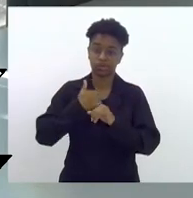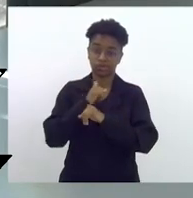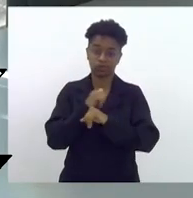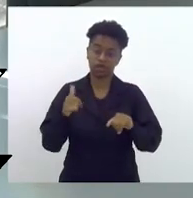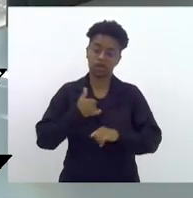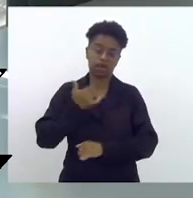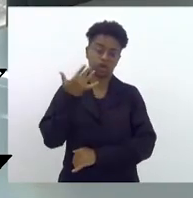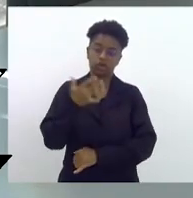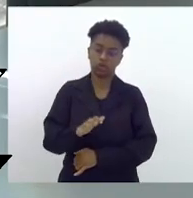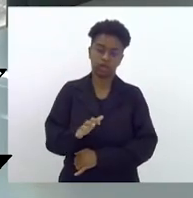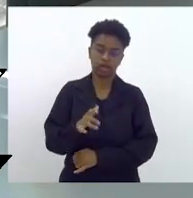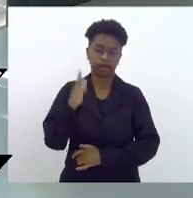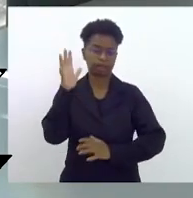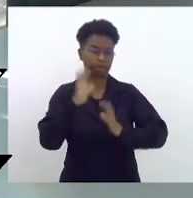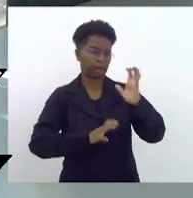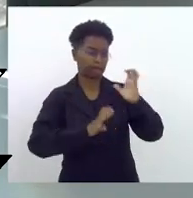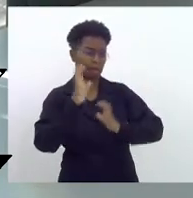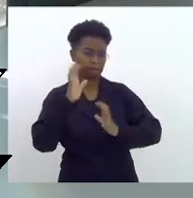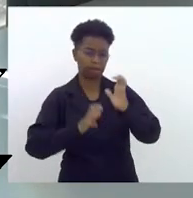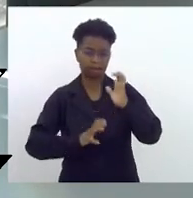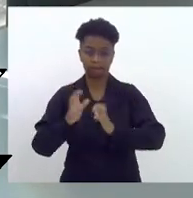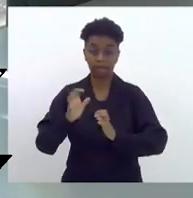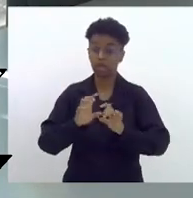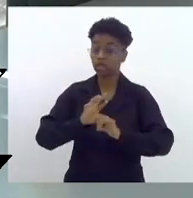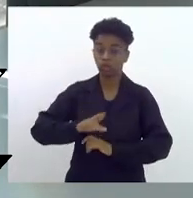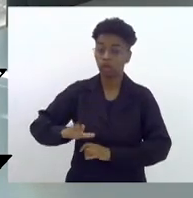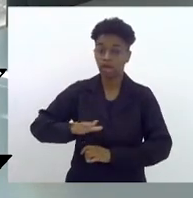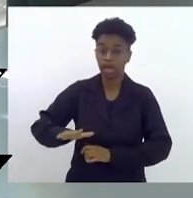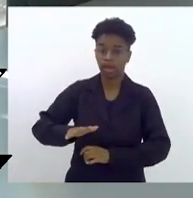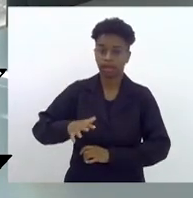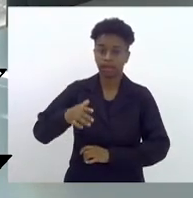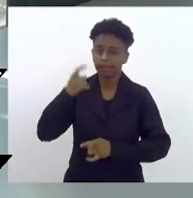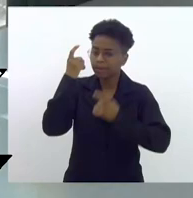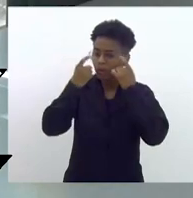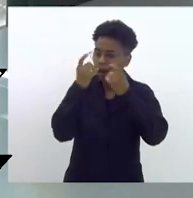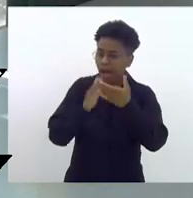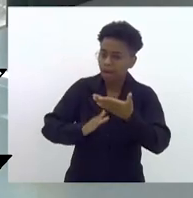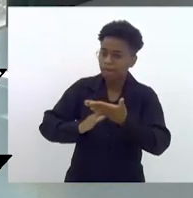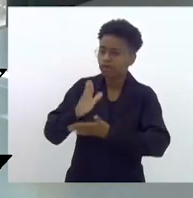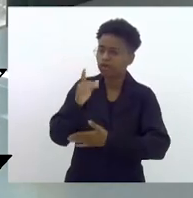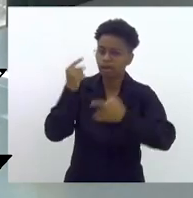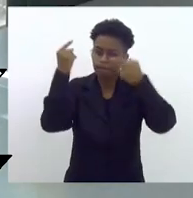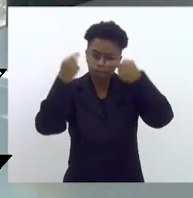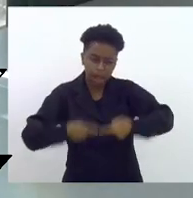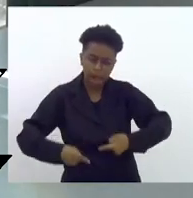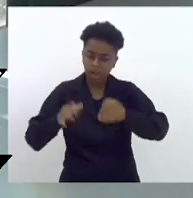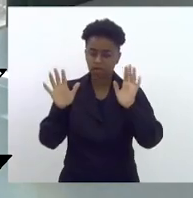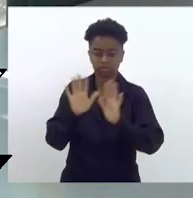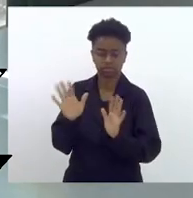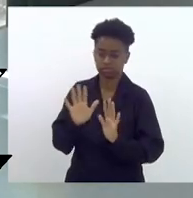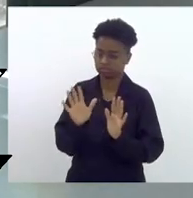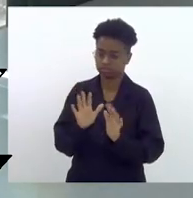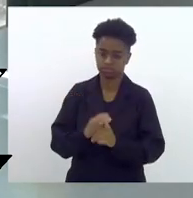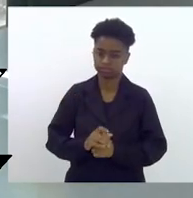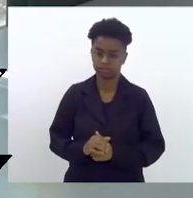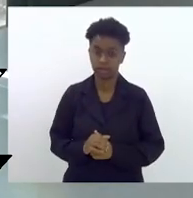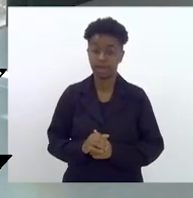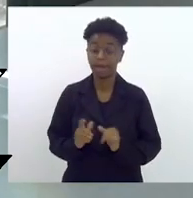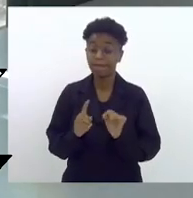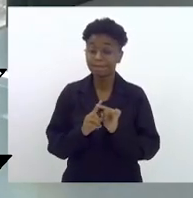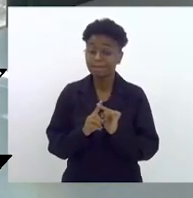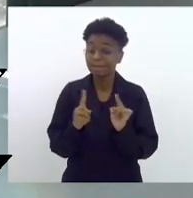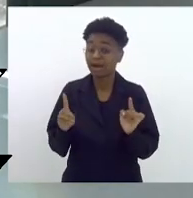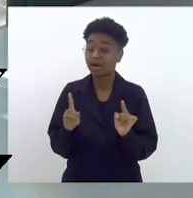não quero fazer um cavalo de batalha com isso não é o desespero de aprovar e confrontar imediatamente mas